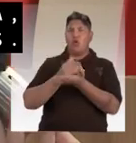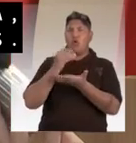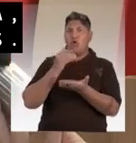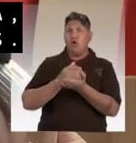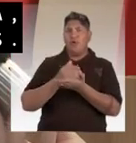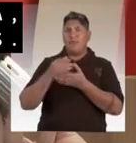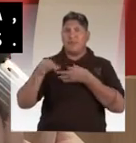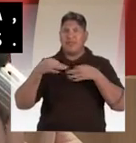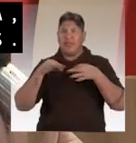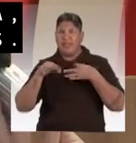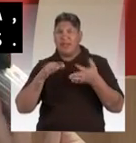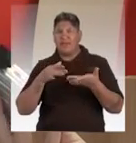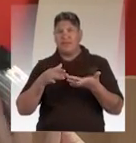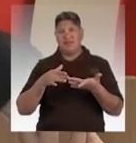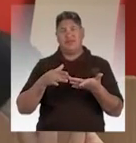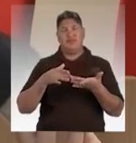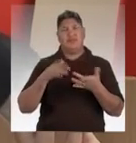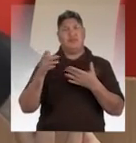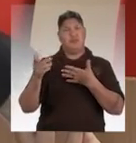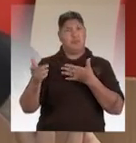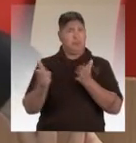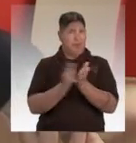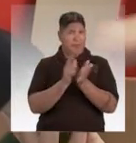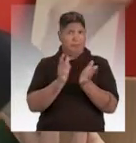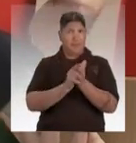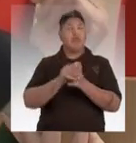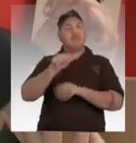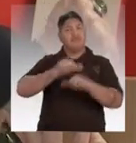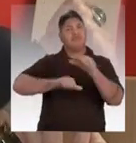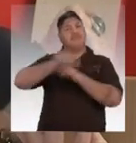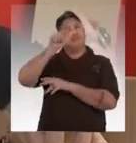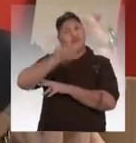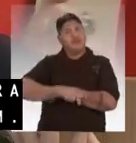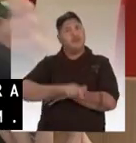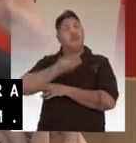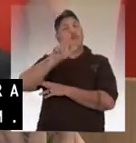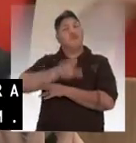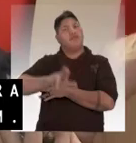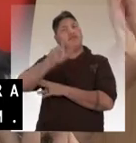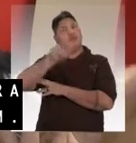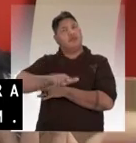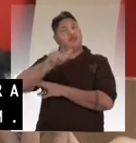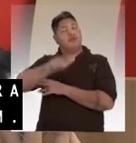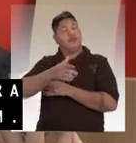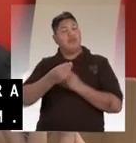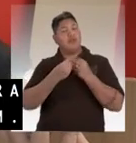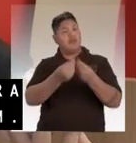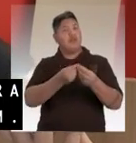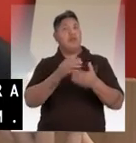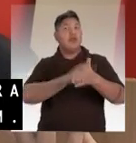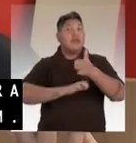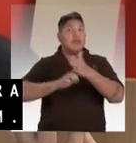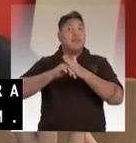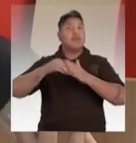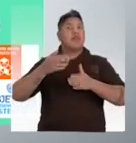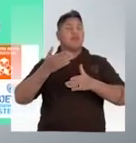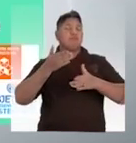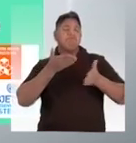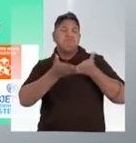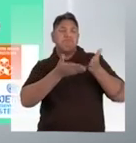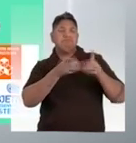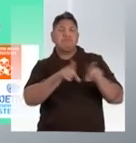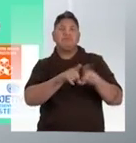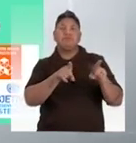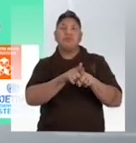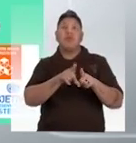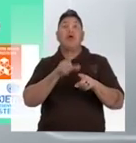copos descartáveis. O papel, ele é reutilizado, ele é repassado para cooperativas também.